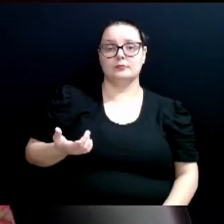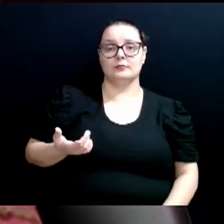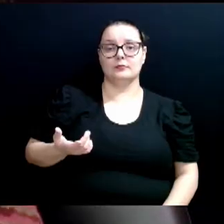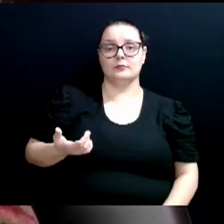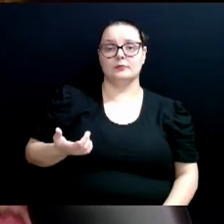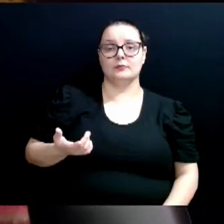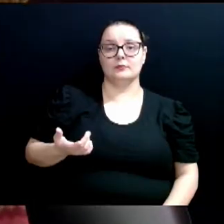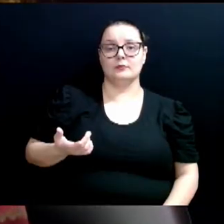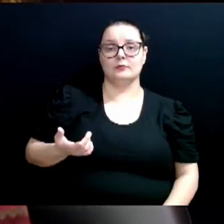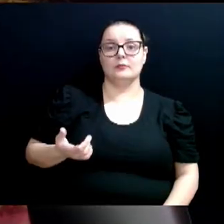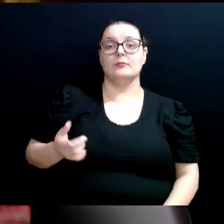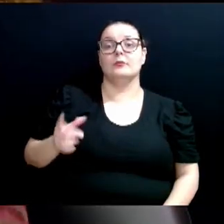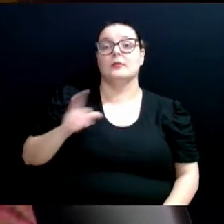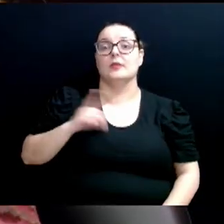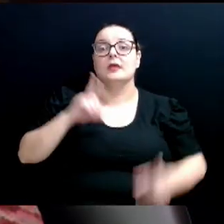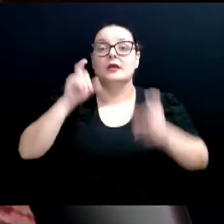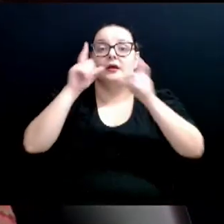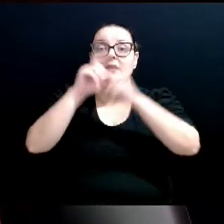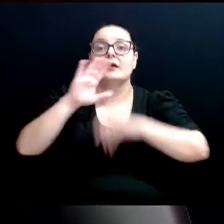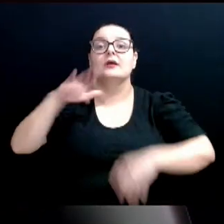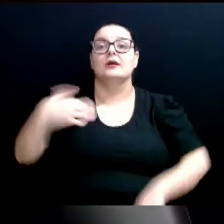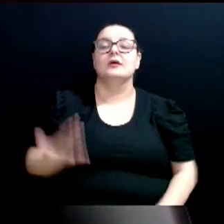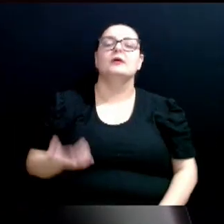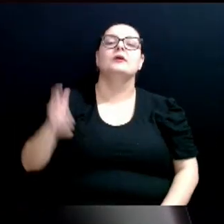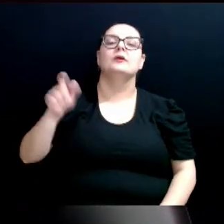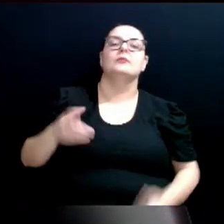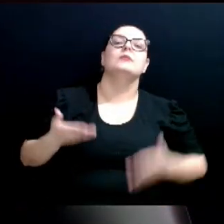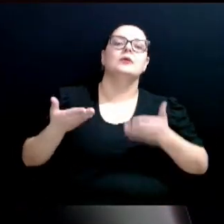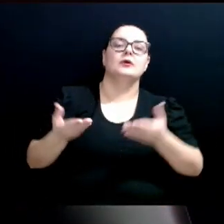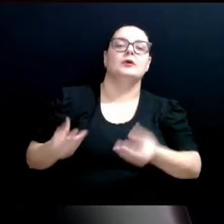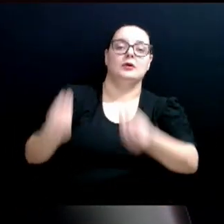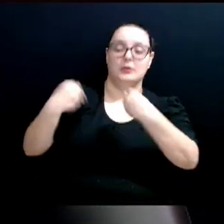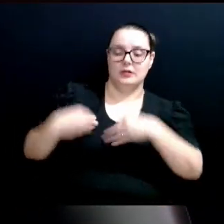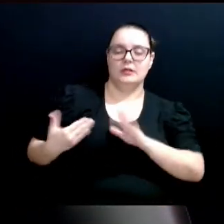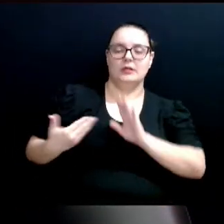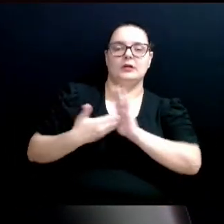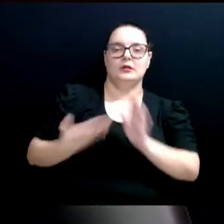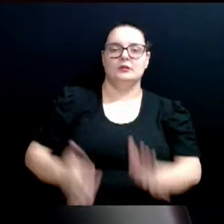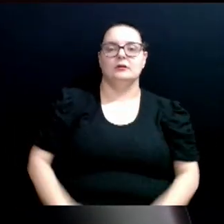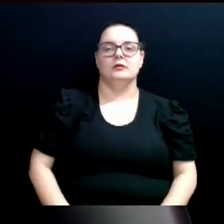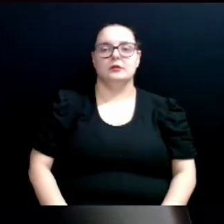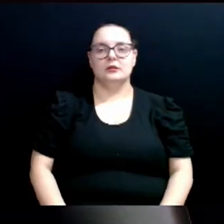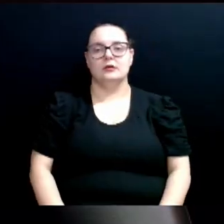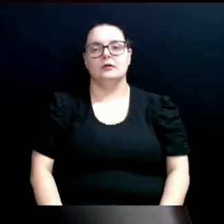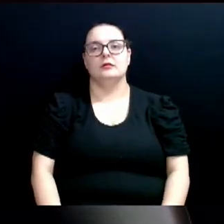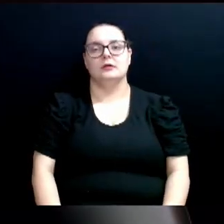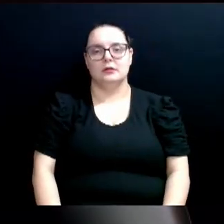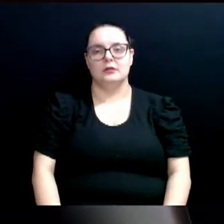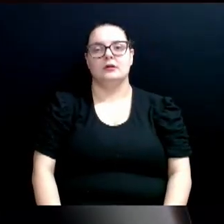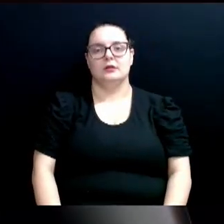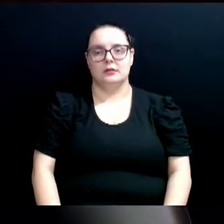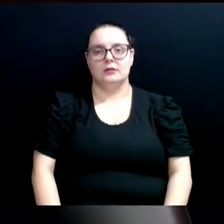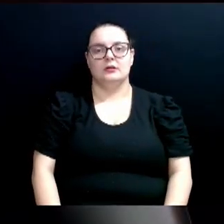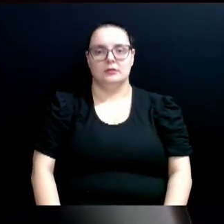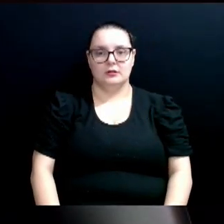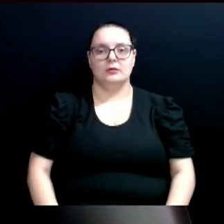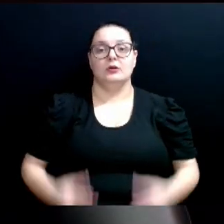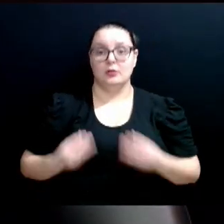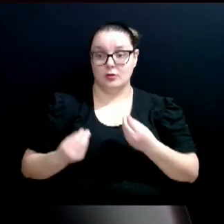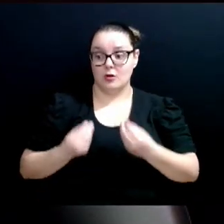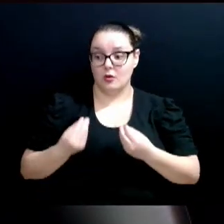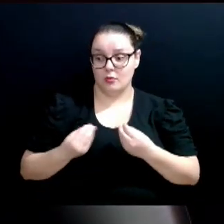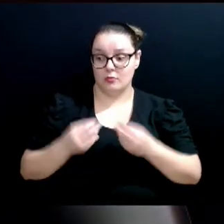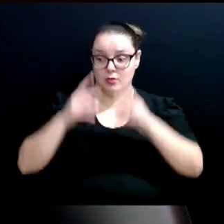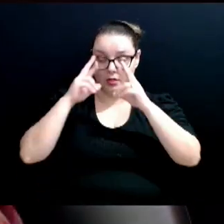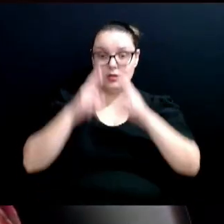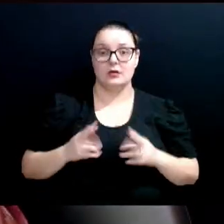dificuldade em aceitar quando alguém coloca limites comigo. Como respeitar o espaço sem sentir que eu perdi